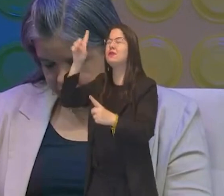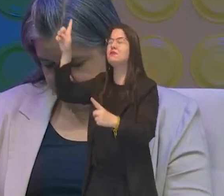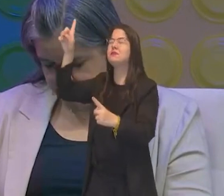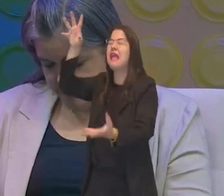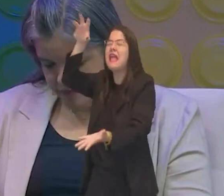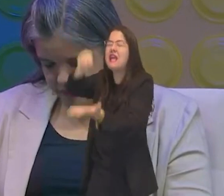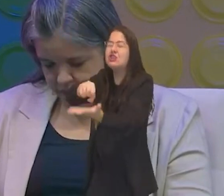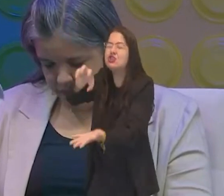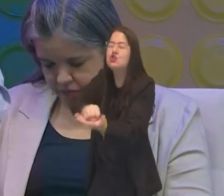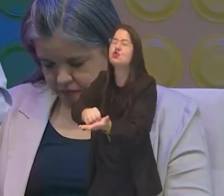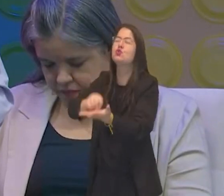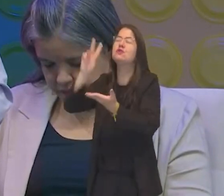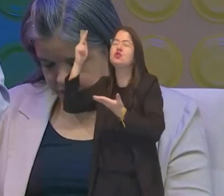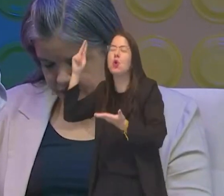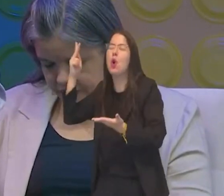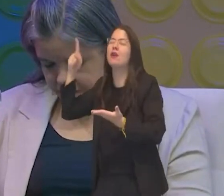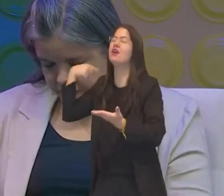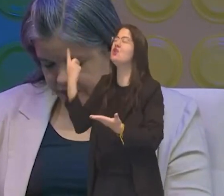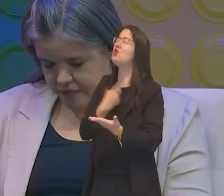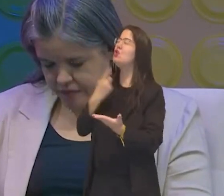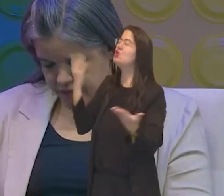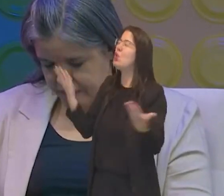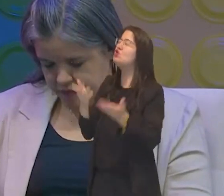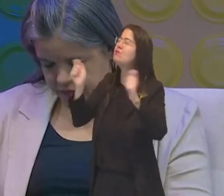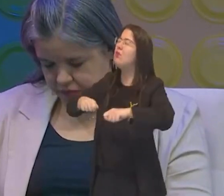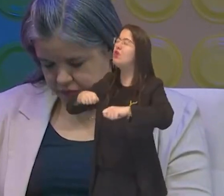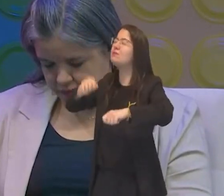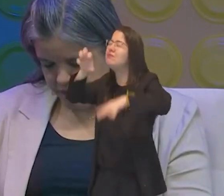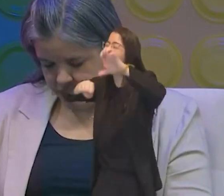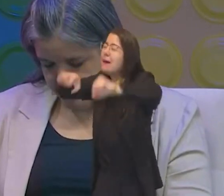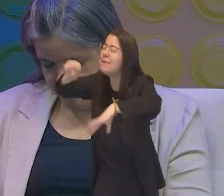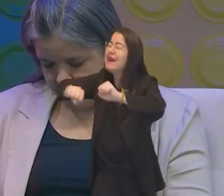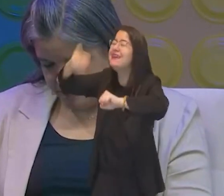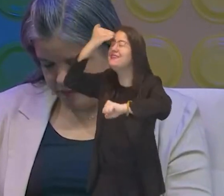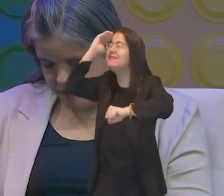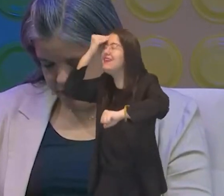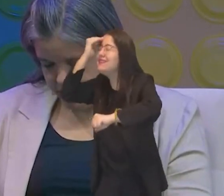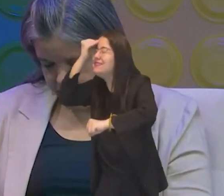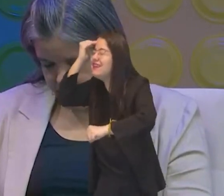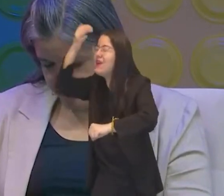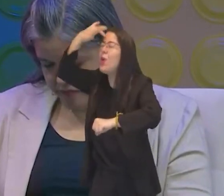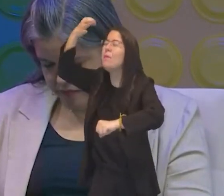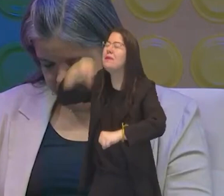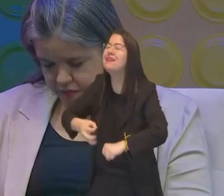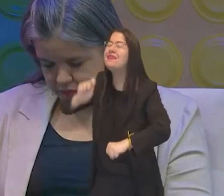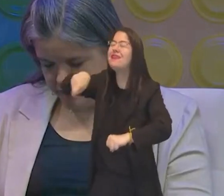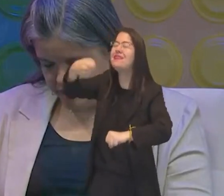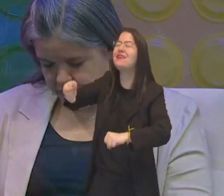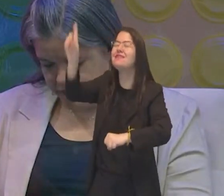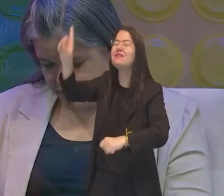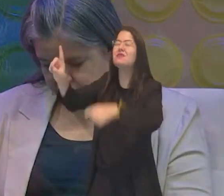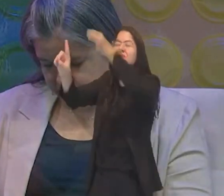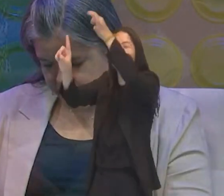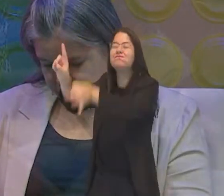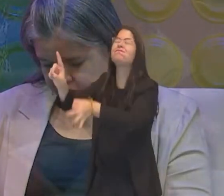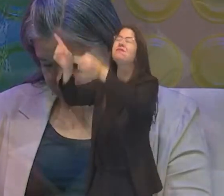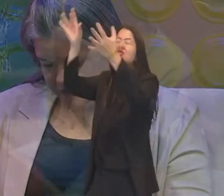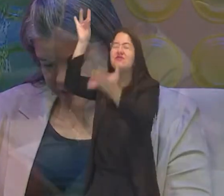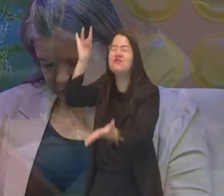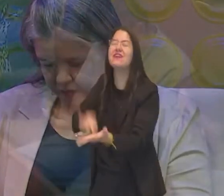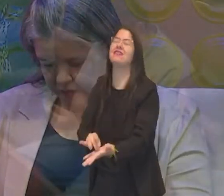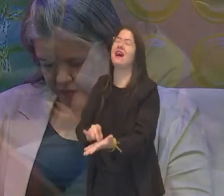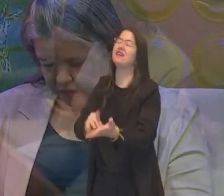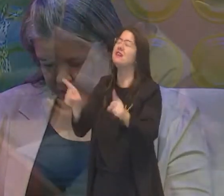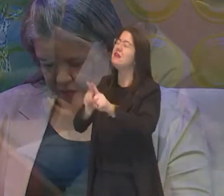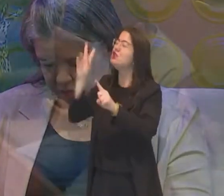chegam até a gente hoje, que nos falam do Senhor, nos ensinam quem o Senhor é, mas